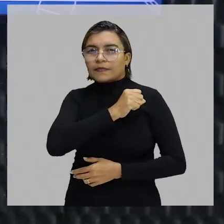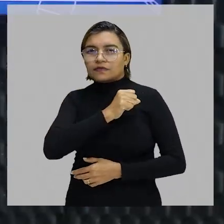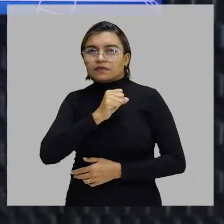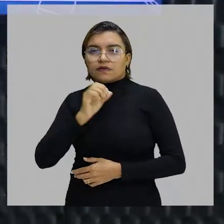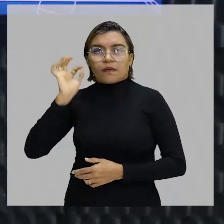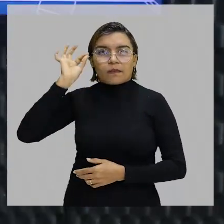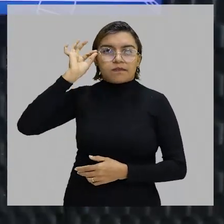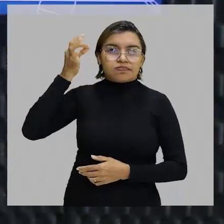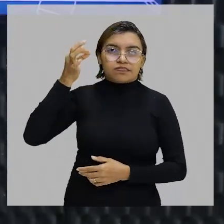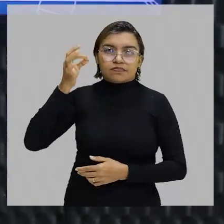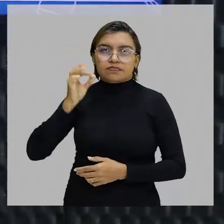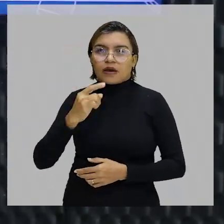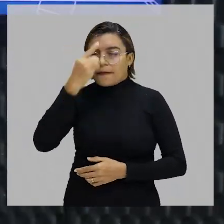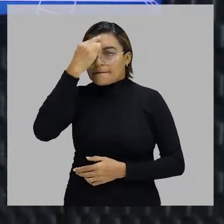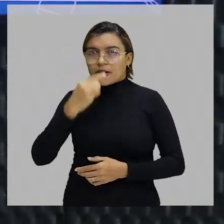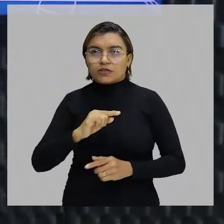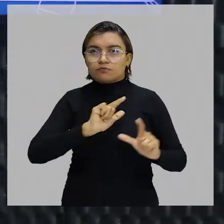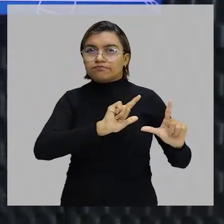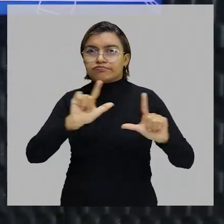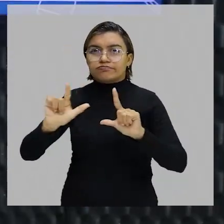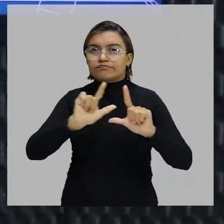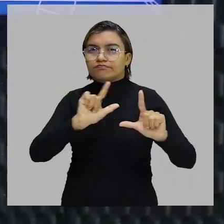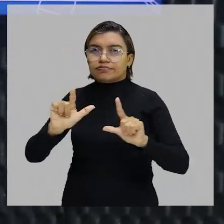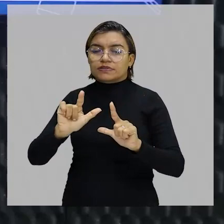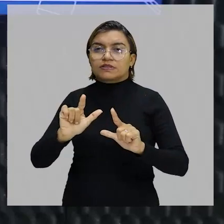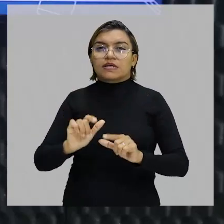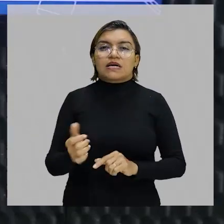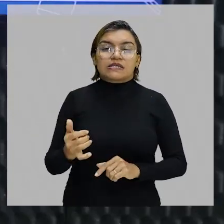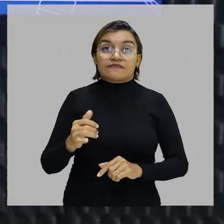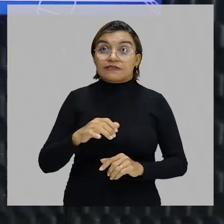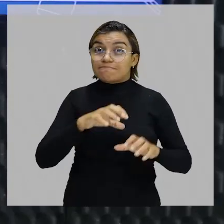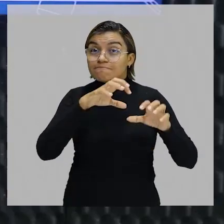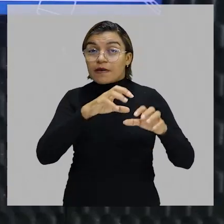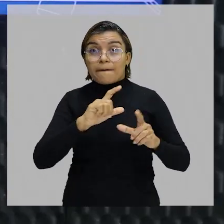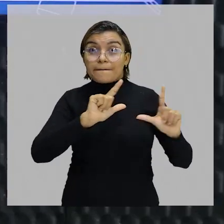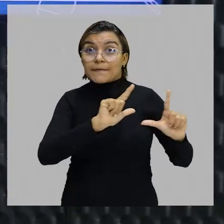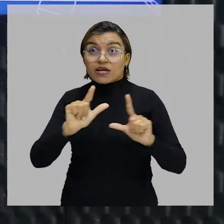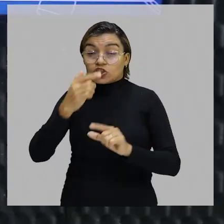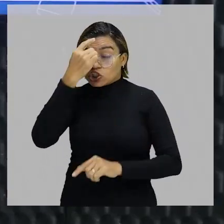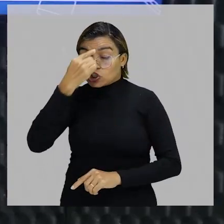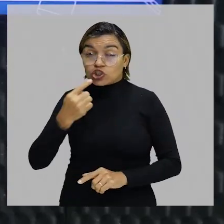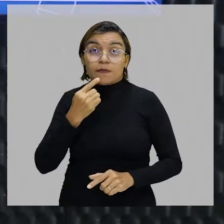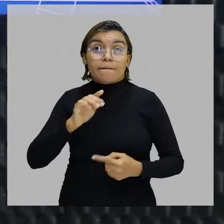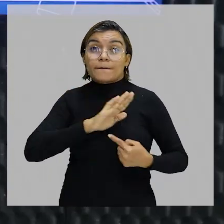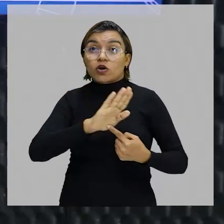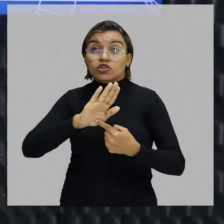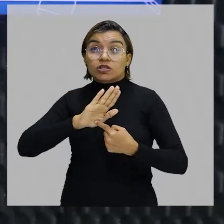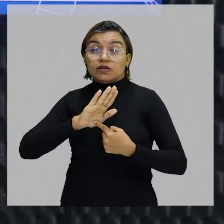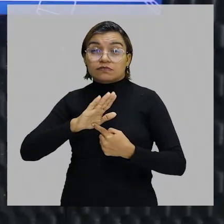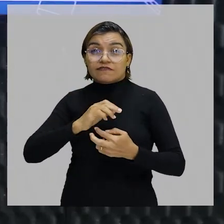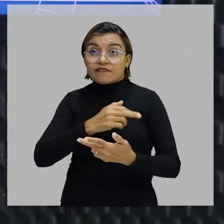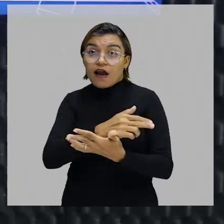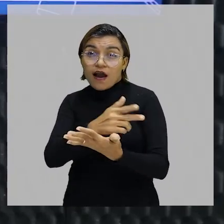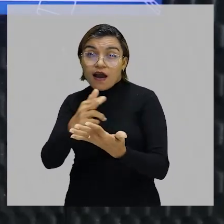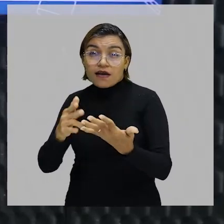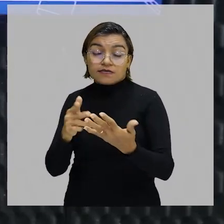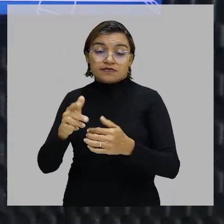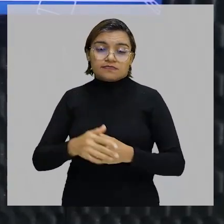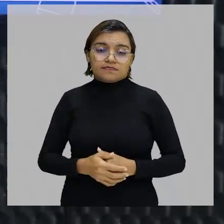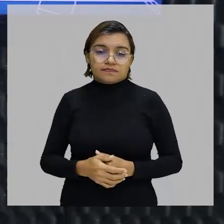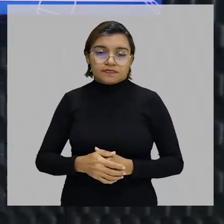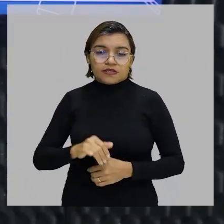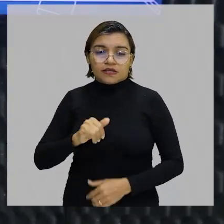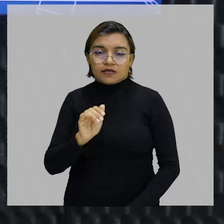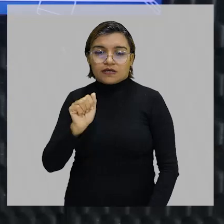assim, é uma imagem por trás da outra, é uma tempestade de imagens que você vai ficando maluco. O Yan Fundong é da